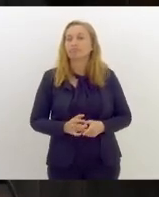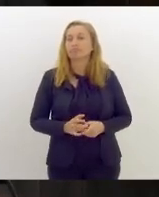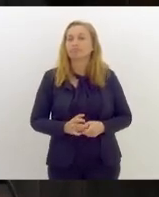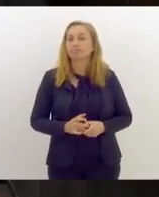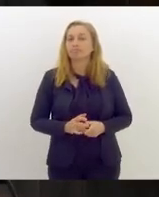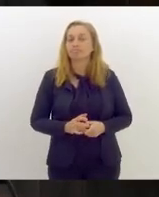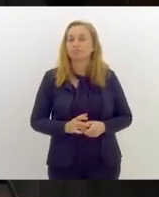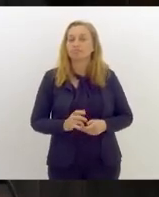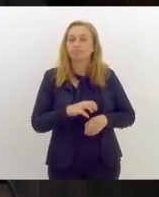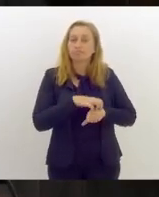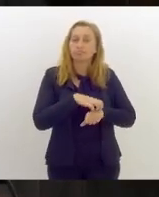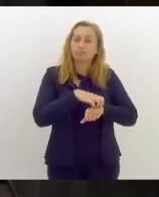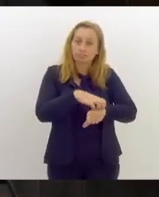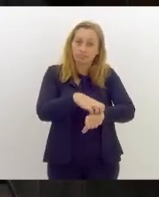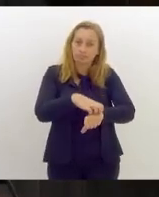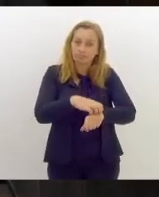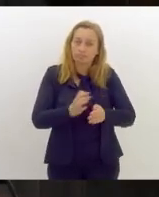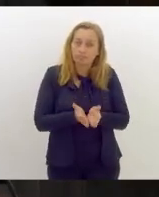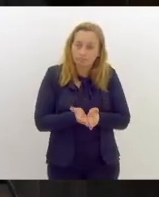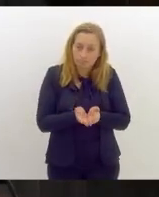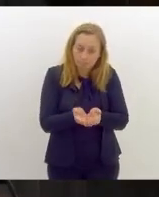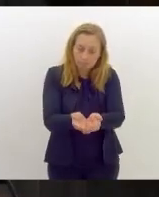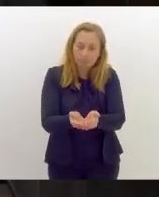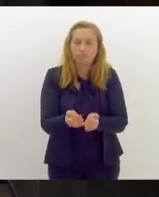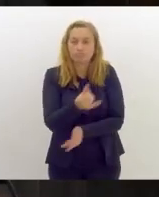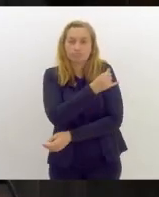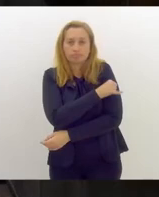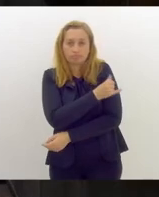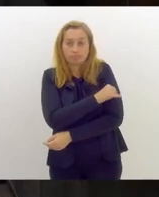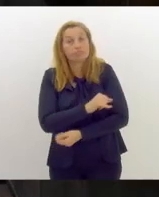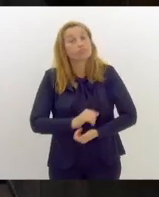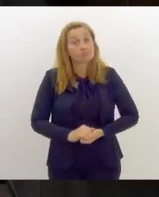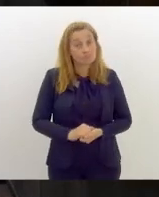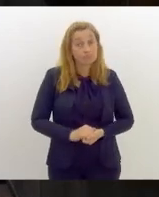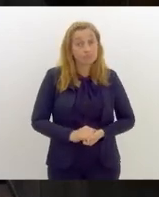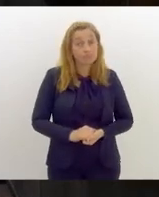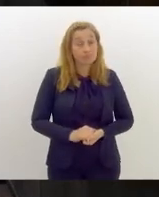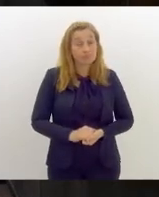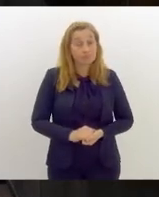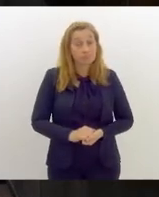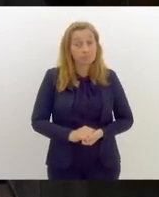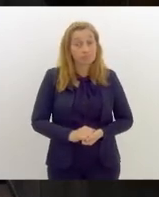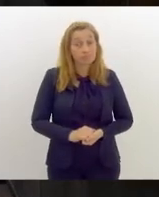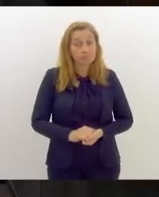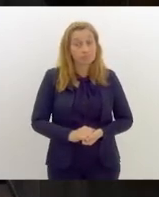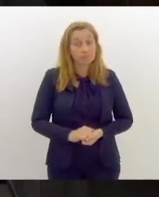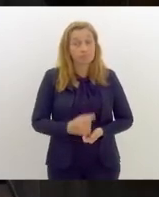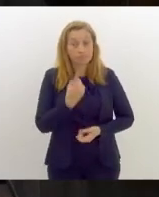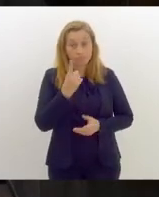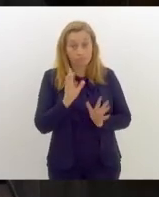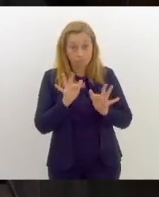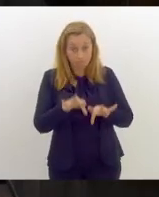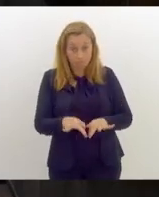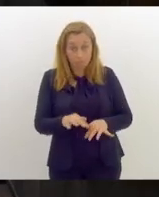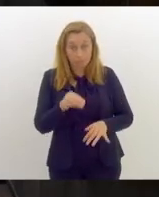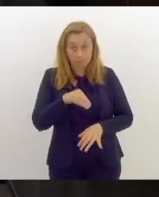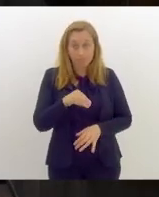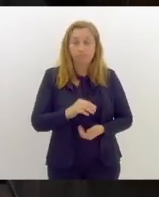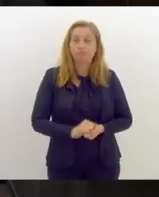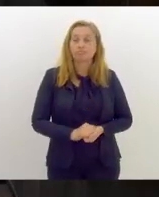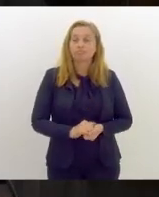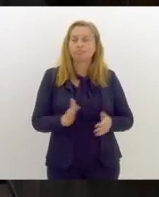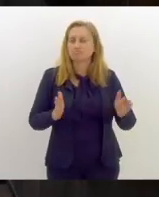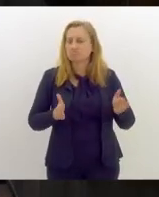do transporte aquaviário no Rio de Janeiro nós estamos em um minuto eu concluo estamos entrando numa